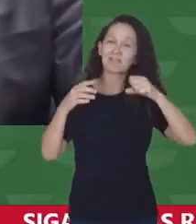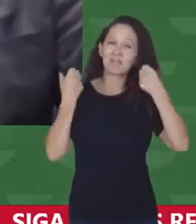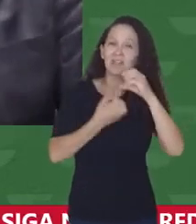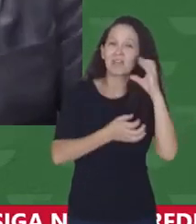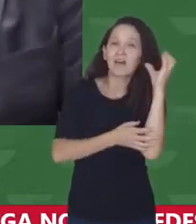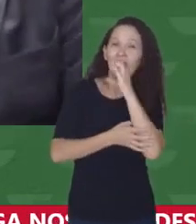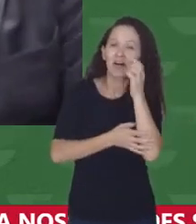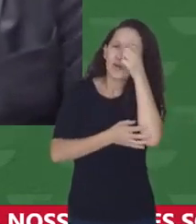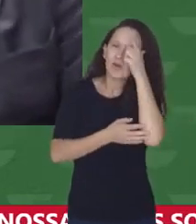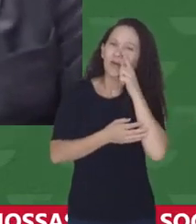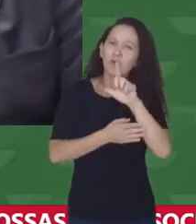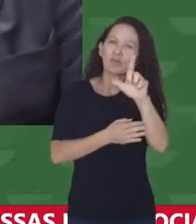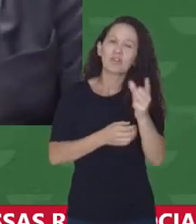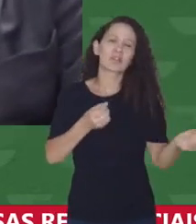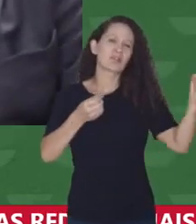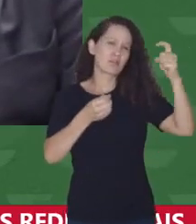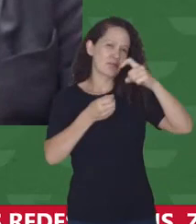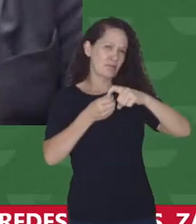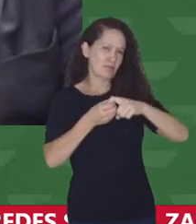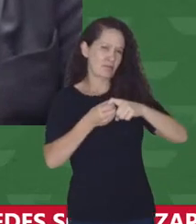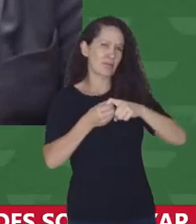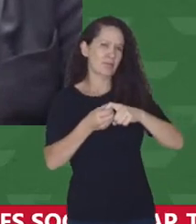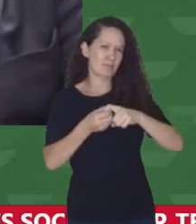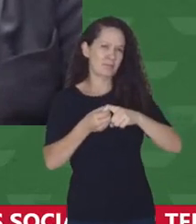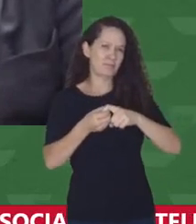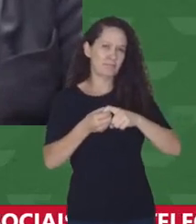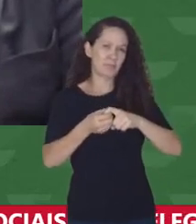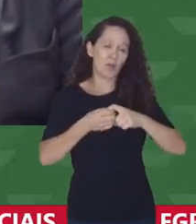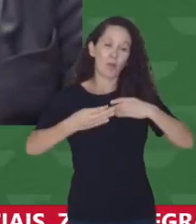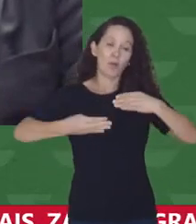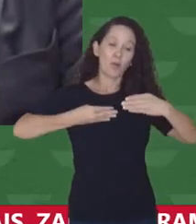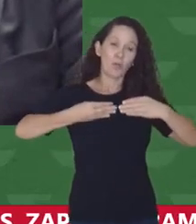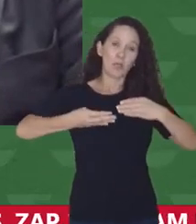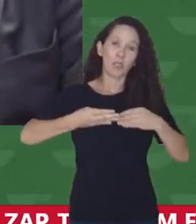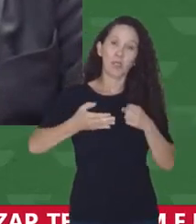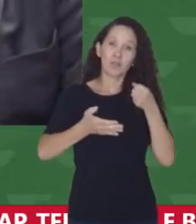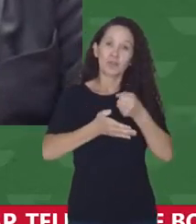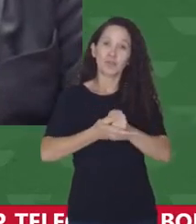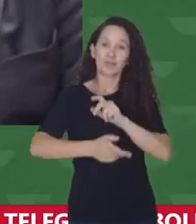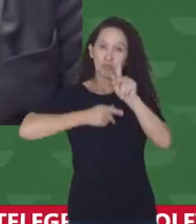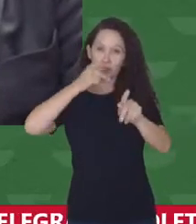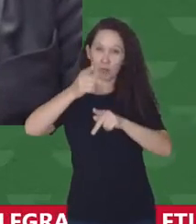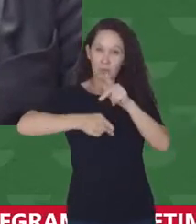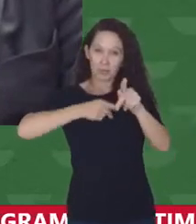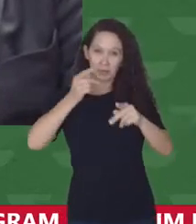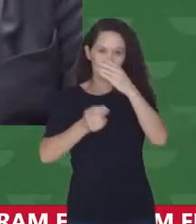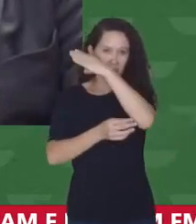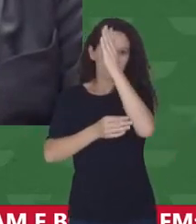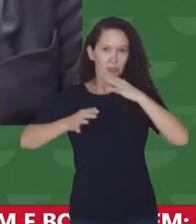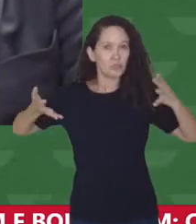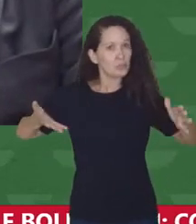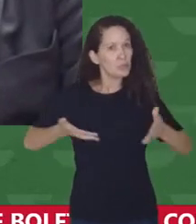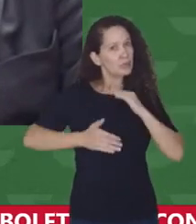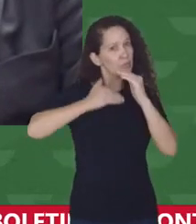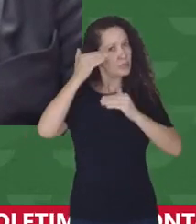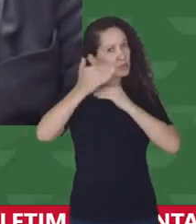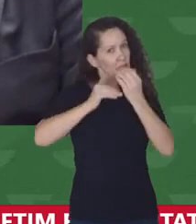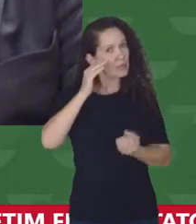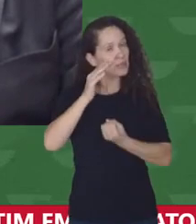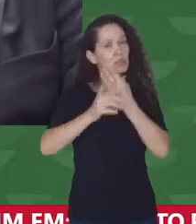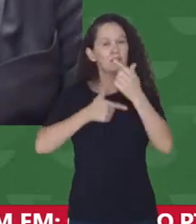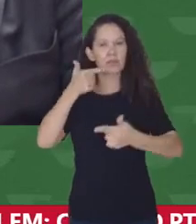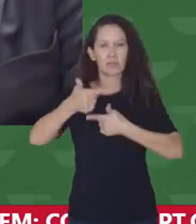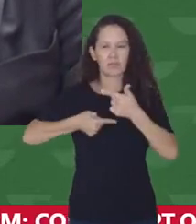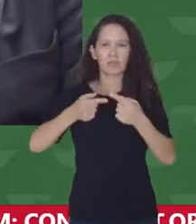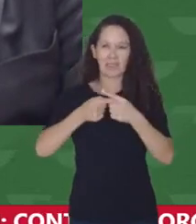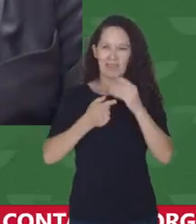rápida para conseguir reativar o mercado de consumo de massas, o mercado interno, e promover o crescimento, a geração de emprego, porque